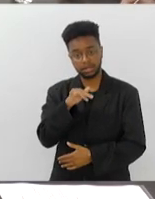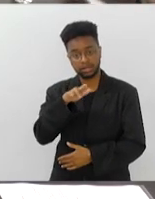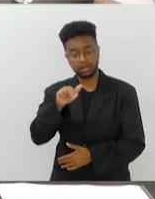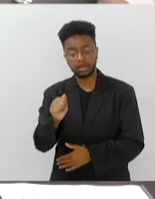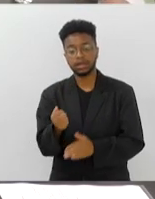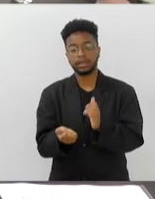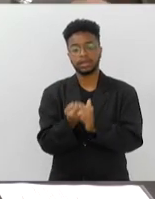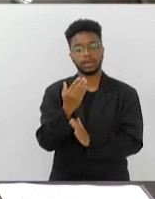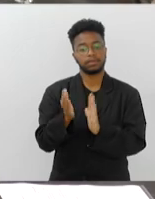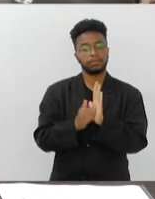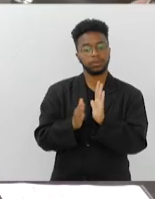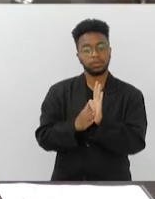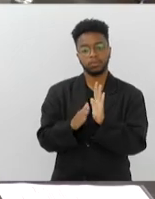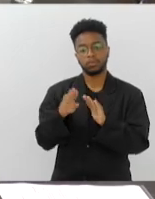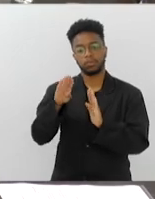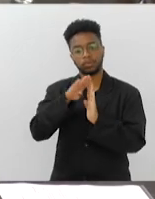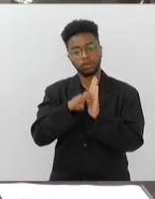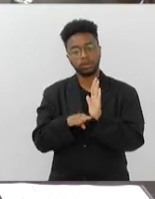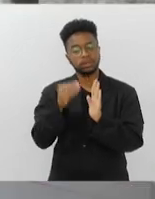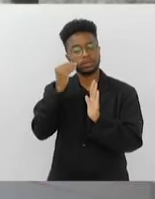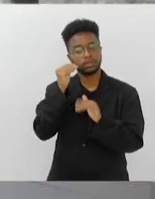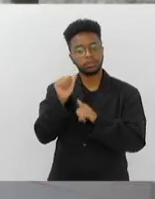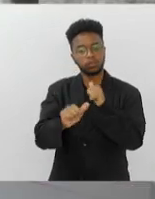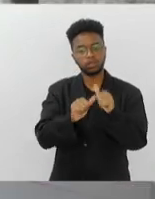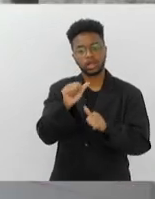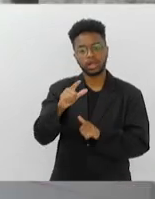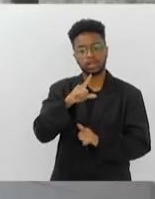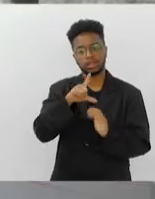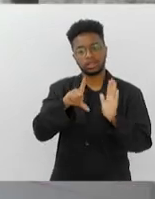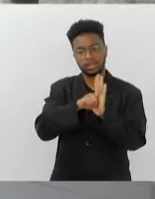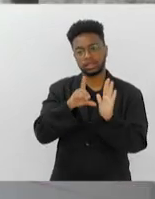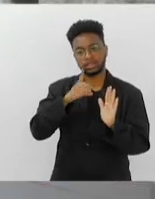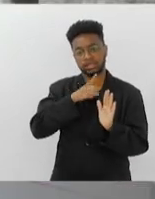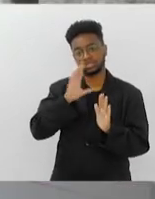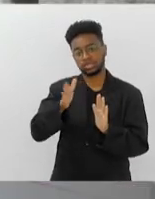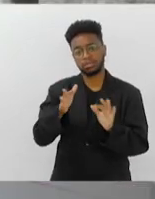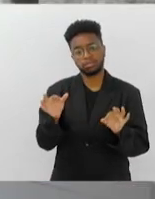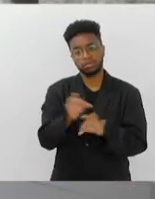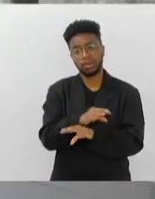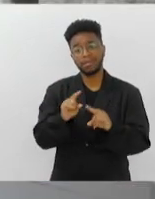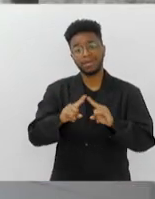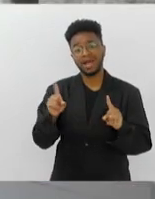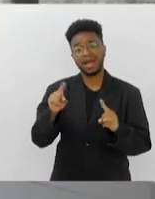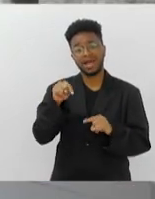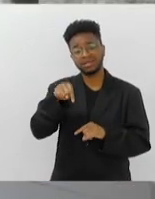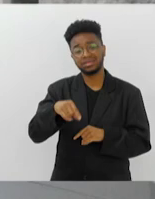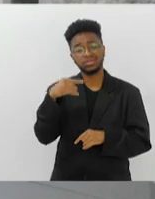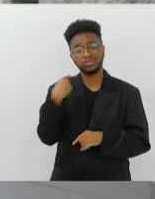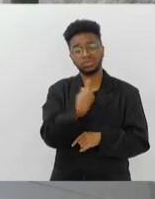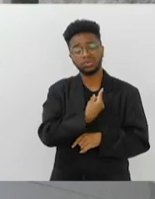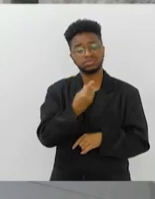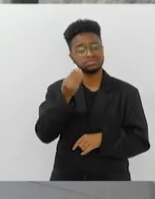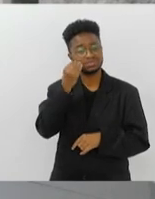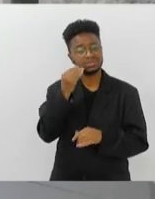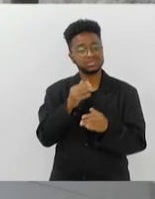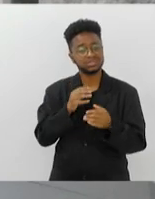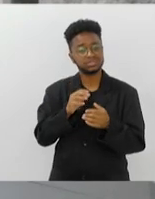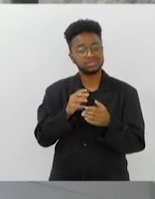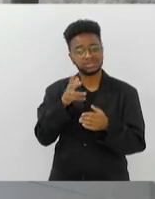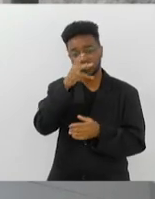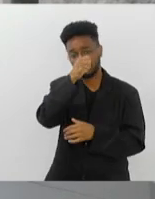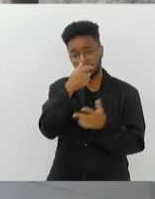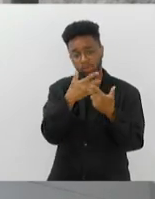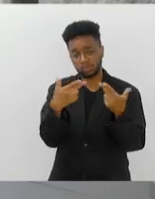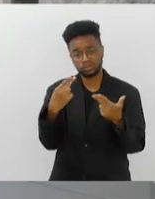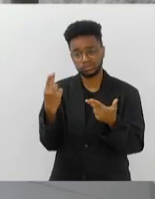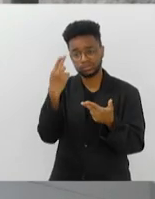programa, tentar alterar a lei já existente, mas aqui a gente vai ficar fazendo exercícios de salvar algo que é insalvável na essência. Senhor